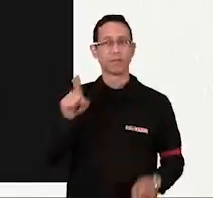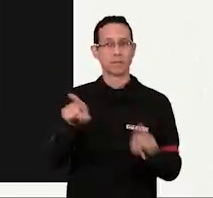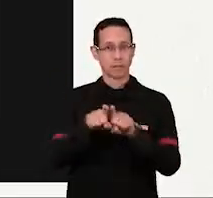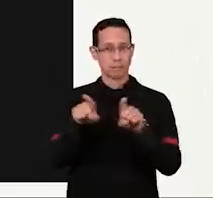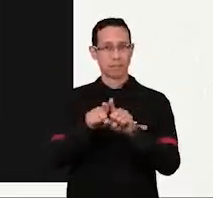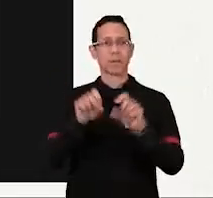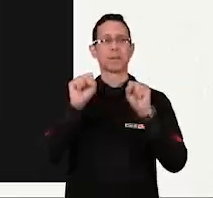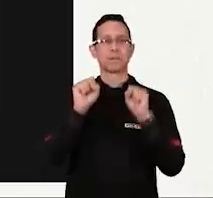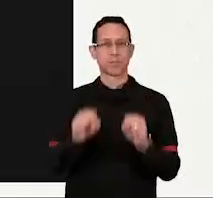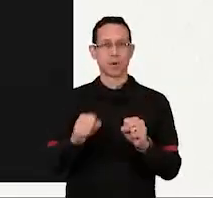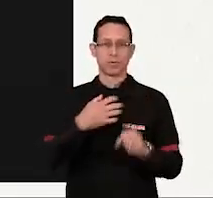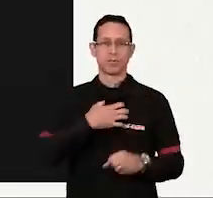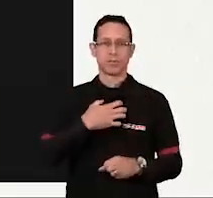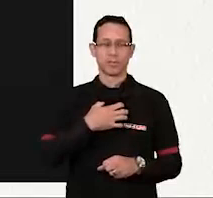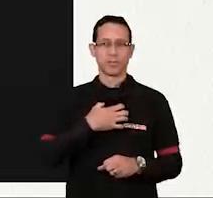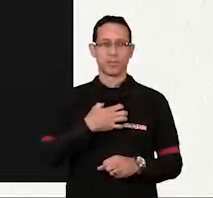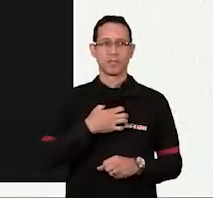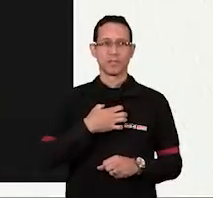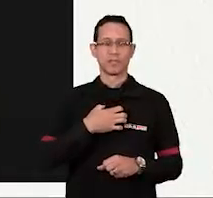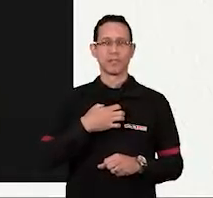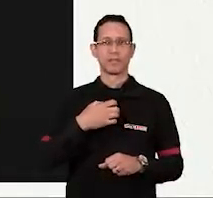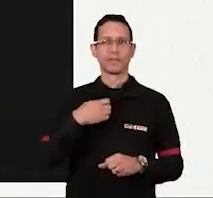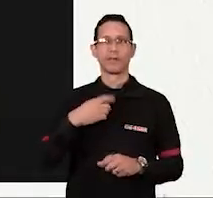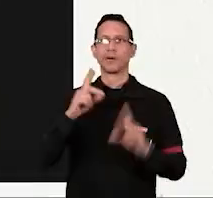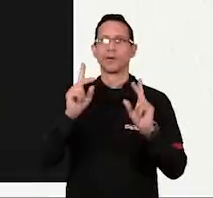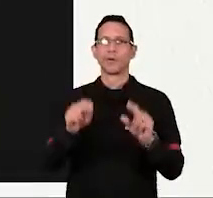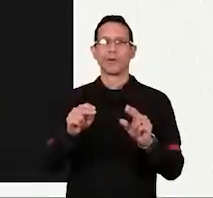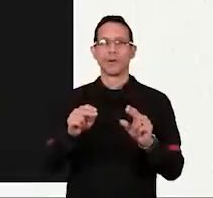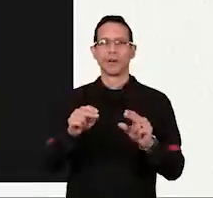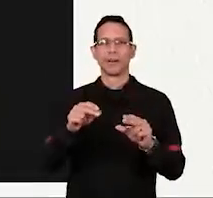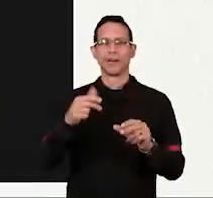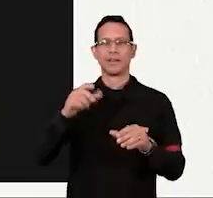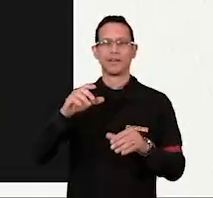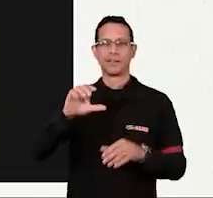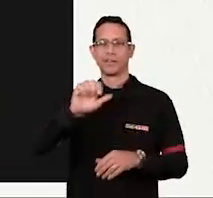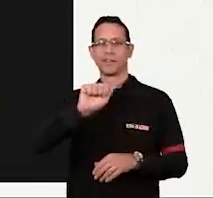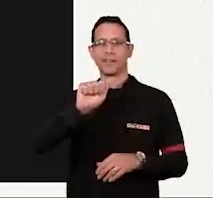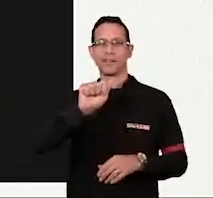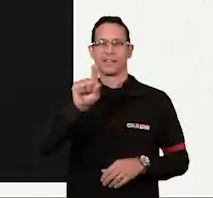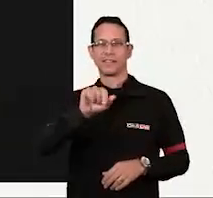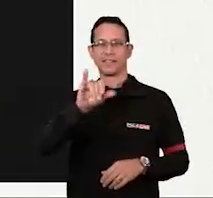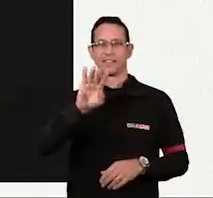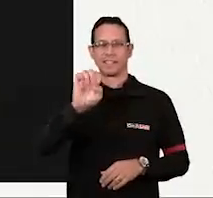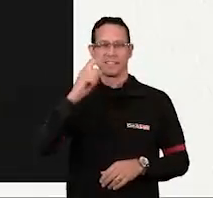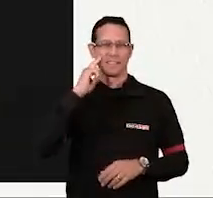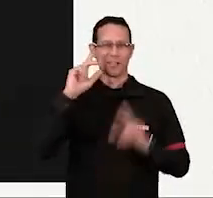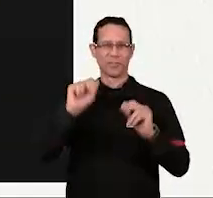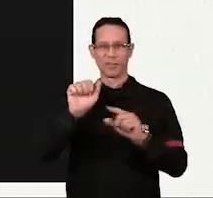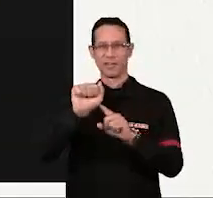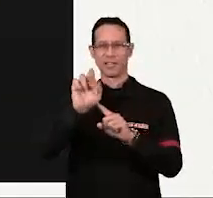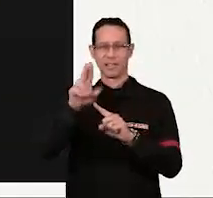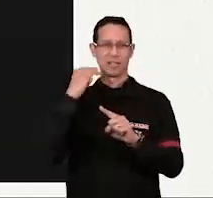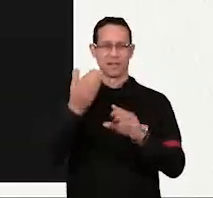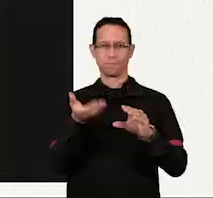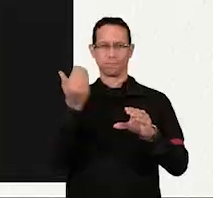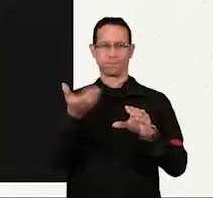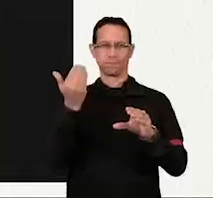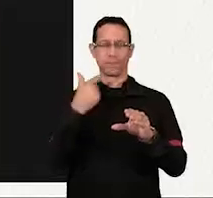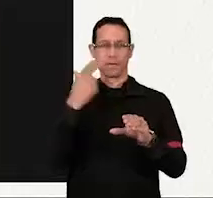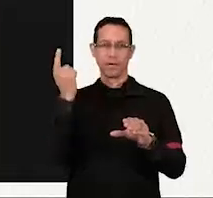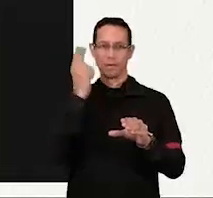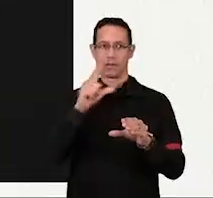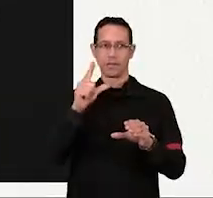pode produzir o efeito segundo furo na lata de azeite, né? Porque agora você está furando o tímpano, o ar pode entrar e ajudar a drenar